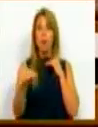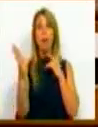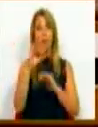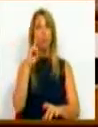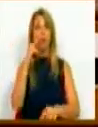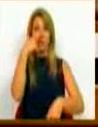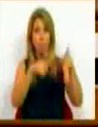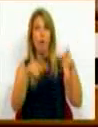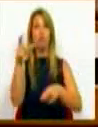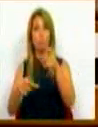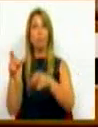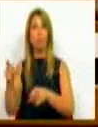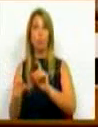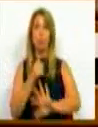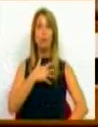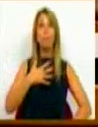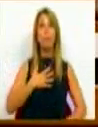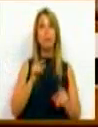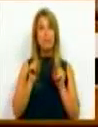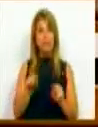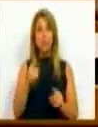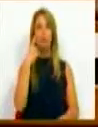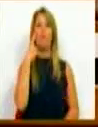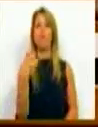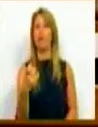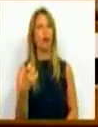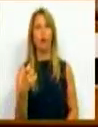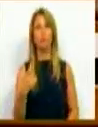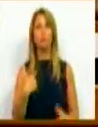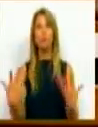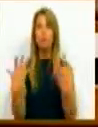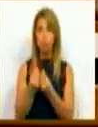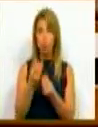empresas. E isso, verificamos, não o conseguimos com o PSD e o PP.